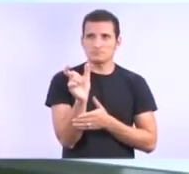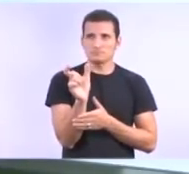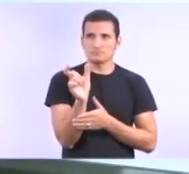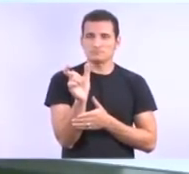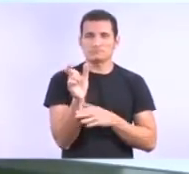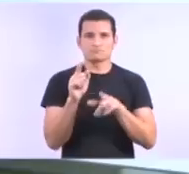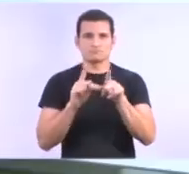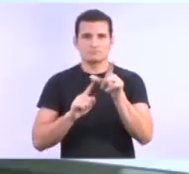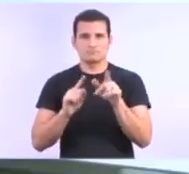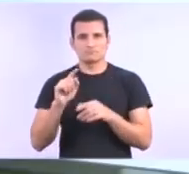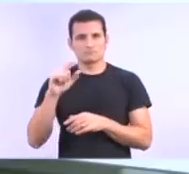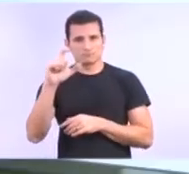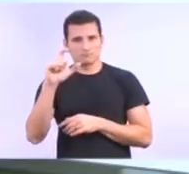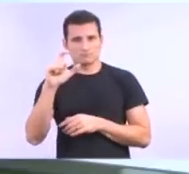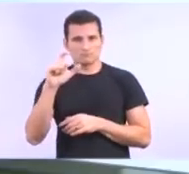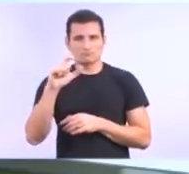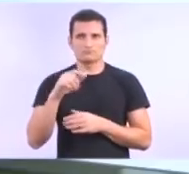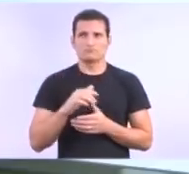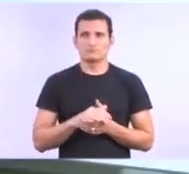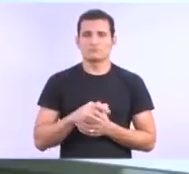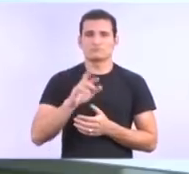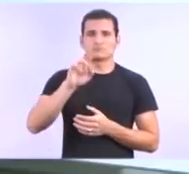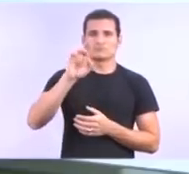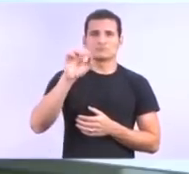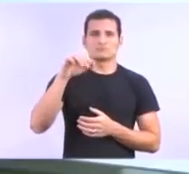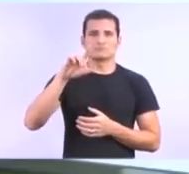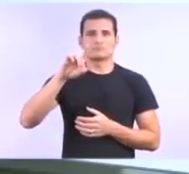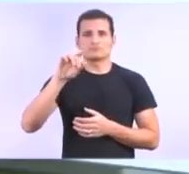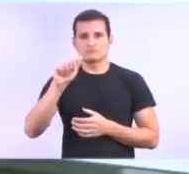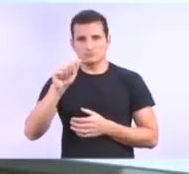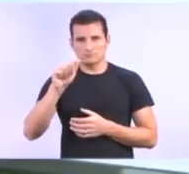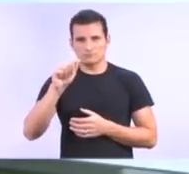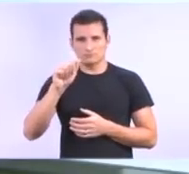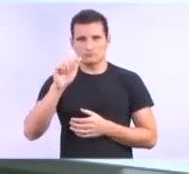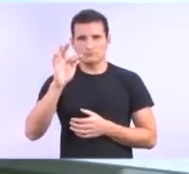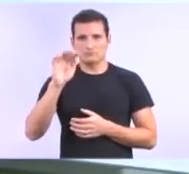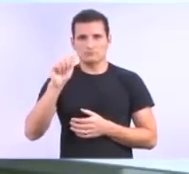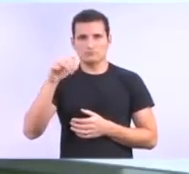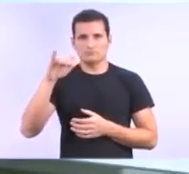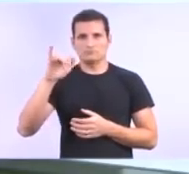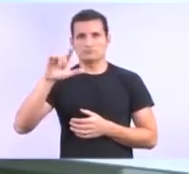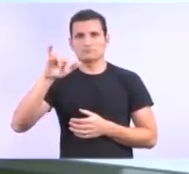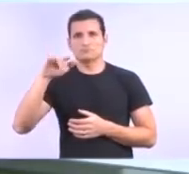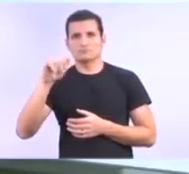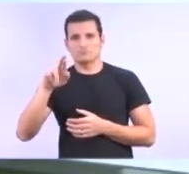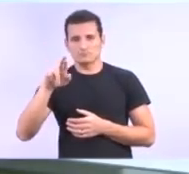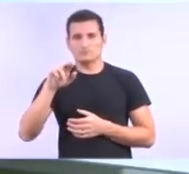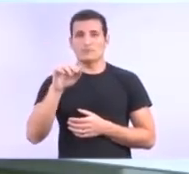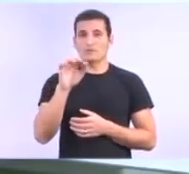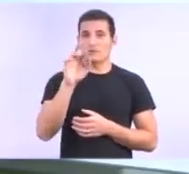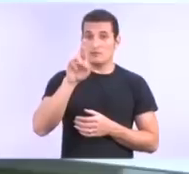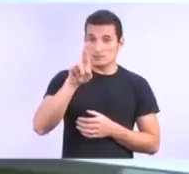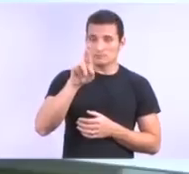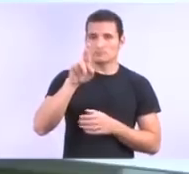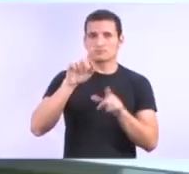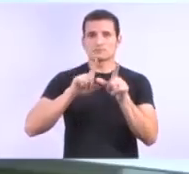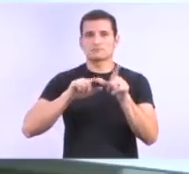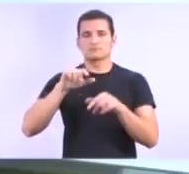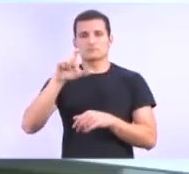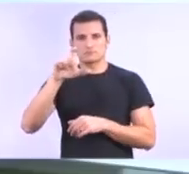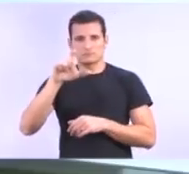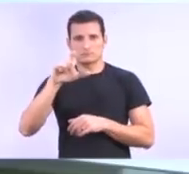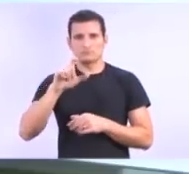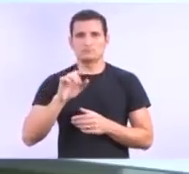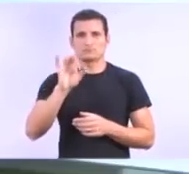início maiúsculo. Então, renda familiar, o F é maiúsculo, né? Então você tem, para cada palavra, você pode